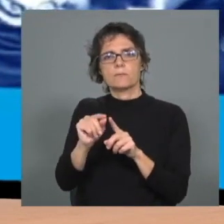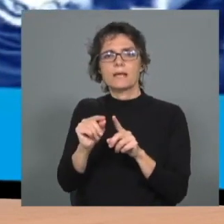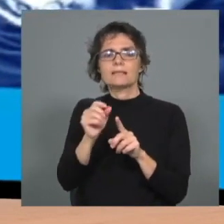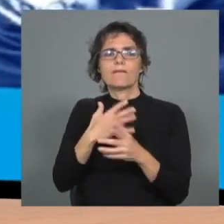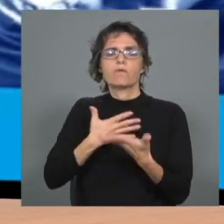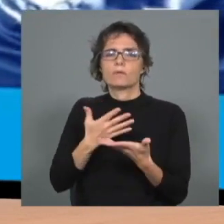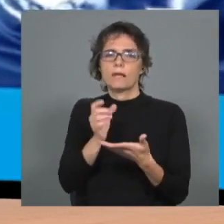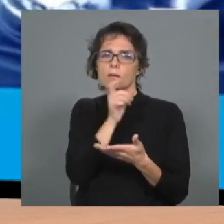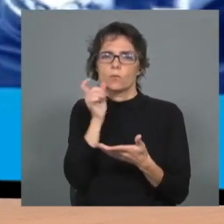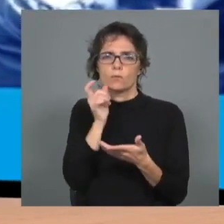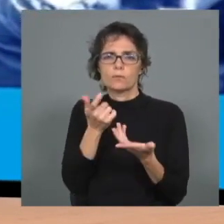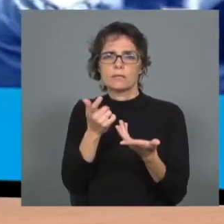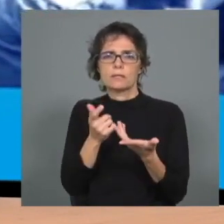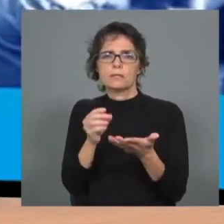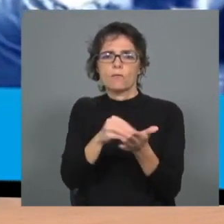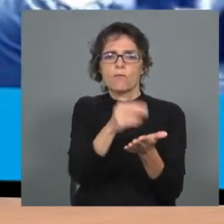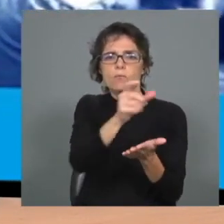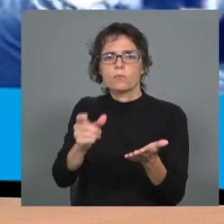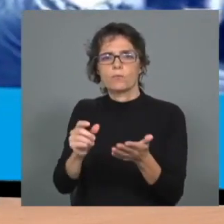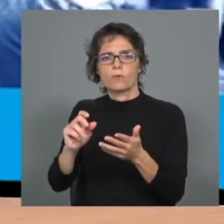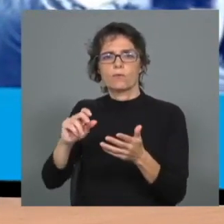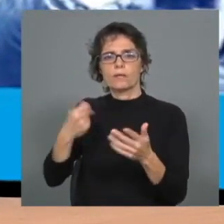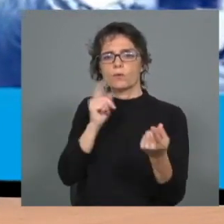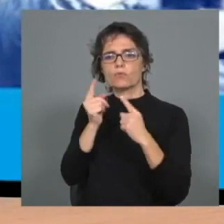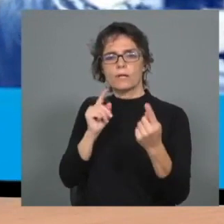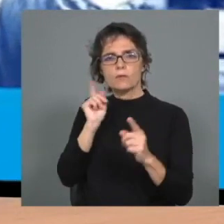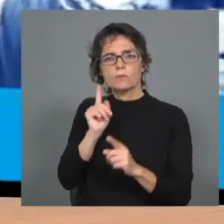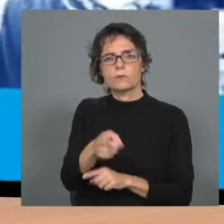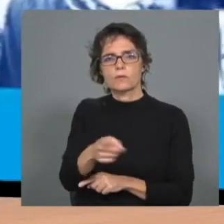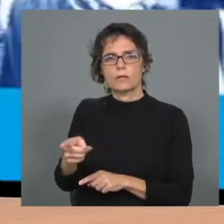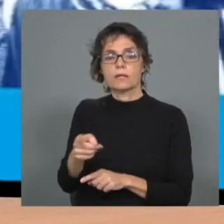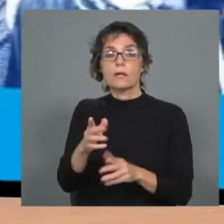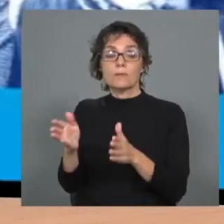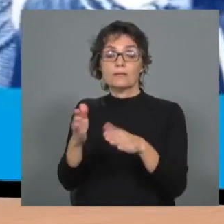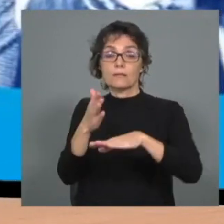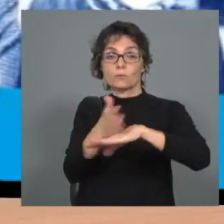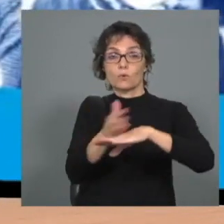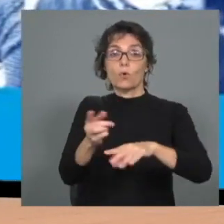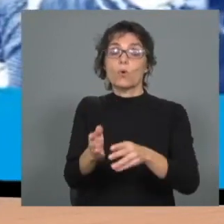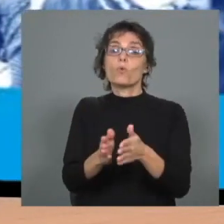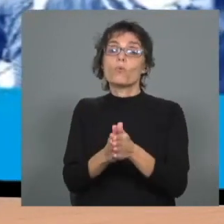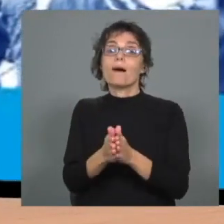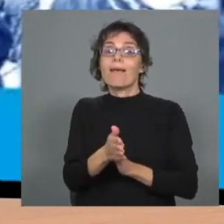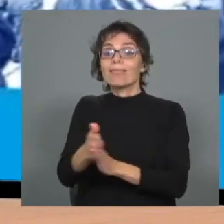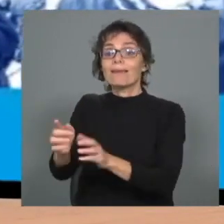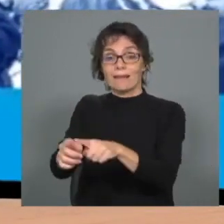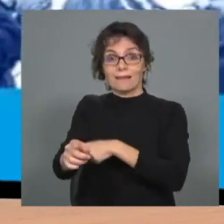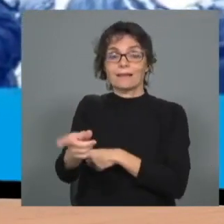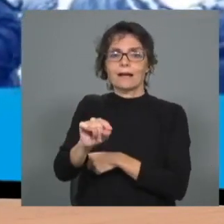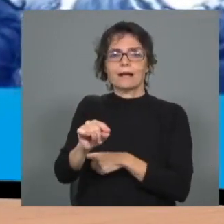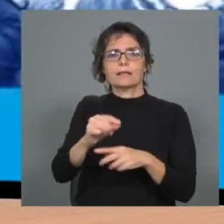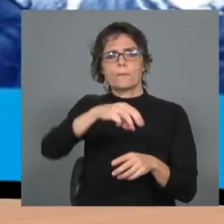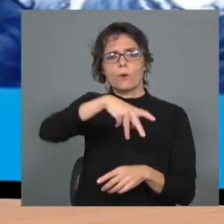num momento em que você tinha um tomismo radical, de uma direita radical, e um marxismo radical, isso gerou um ponto de diálogo,